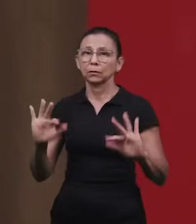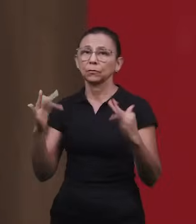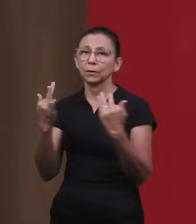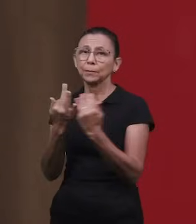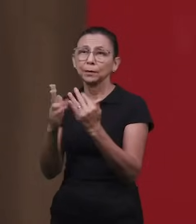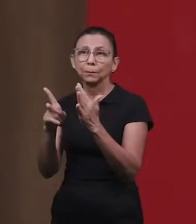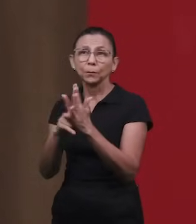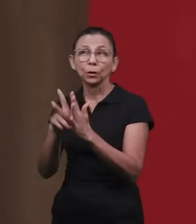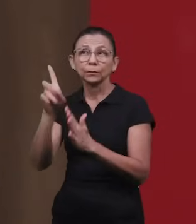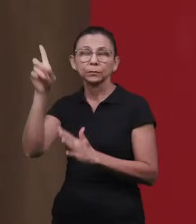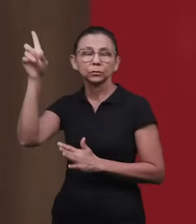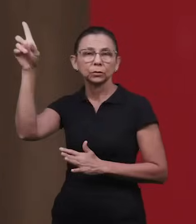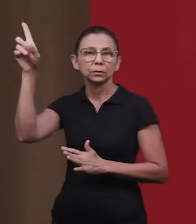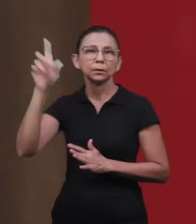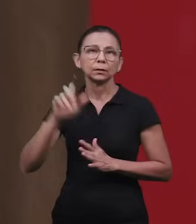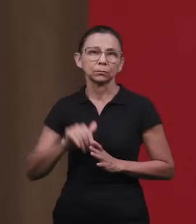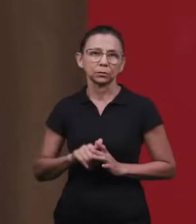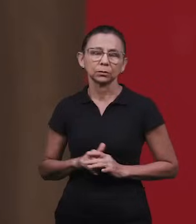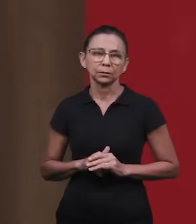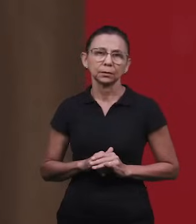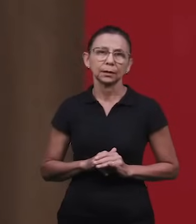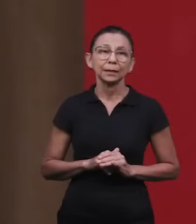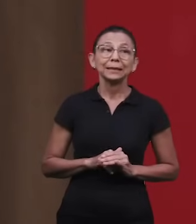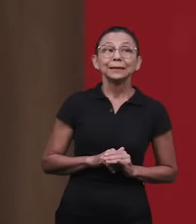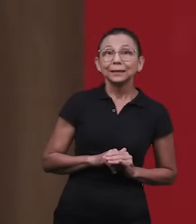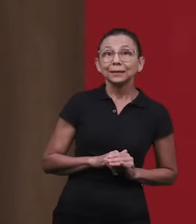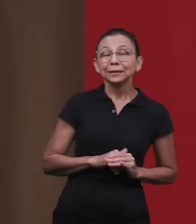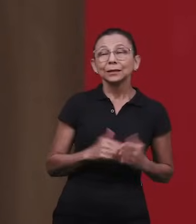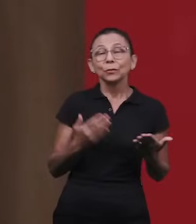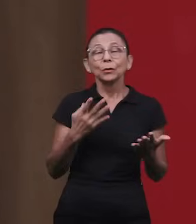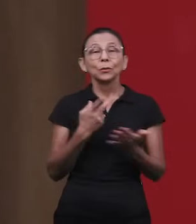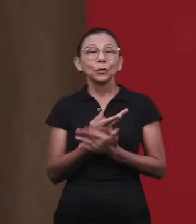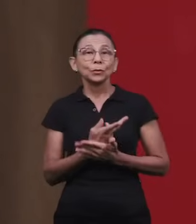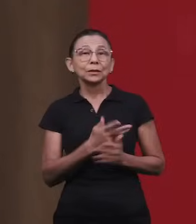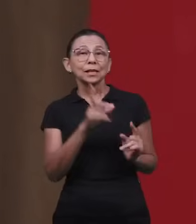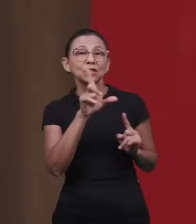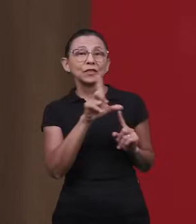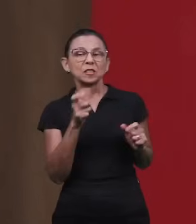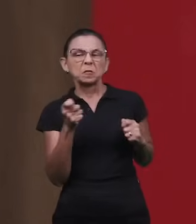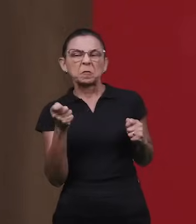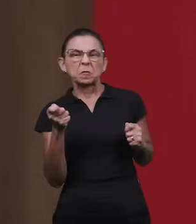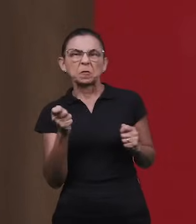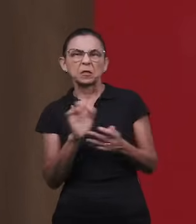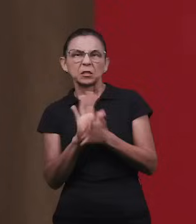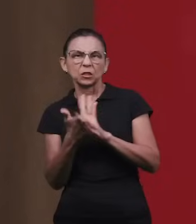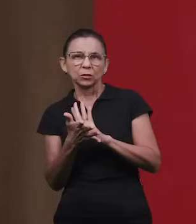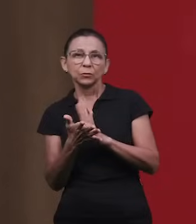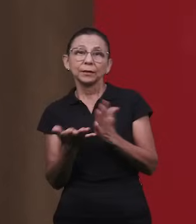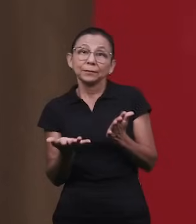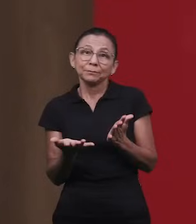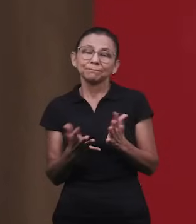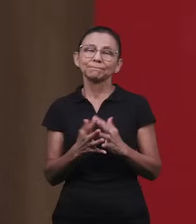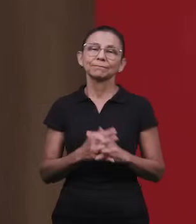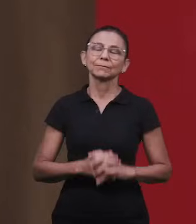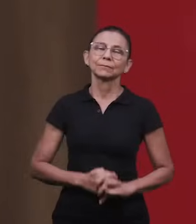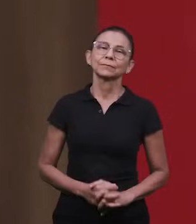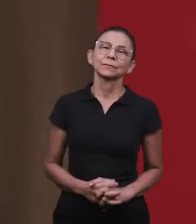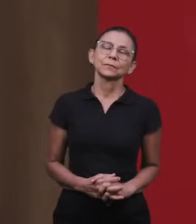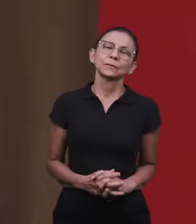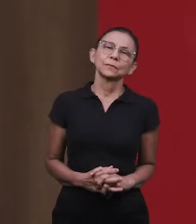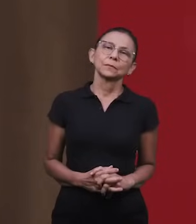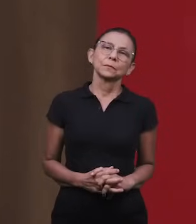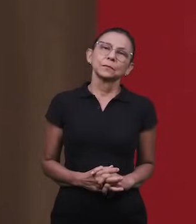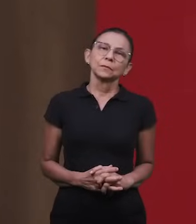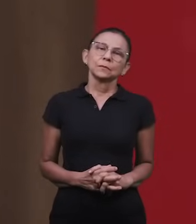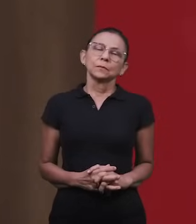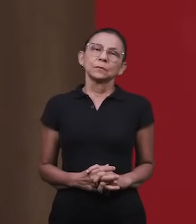Então é algo divino. Então, tudo aquilo que Deus fez, há uma ação do adversário, da oposição, para desfazer. Evidente que